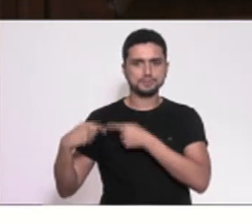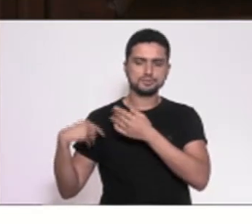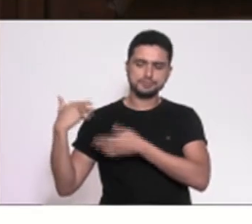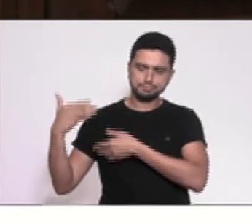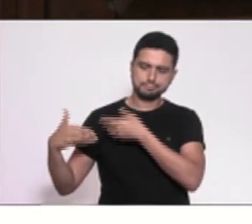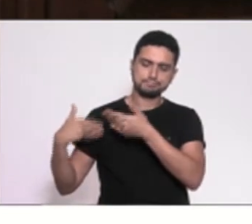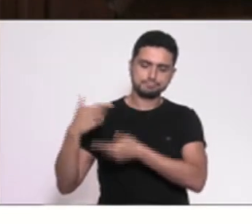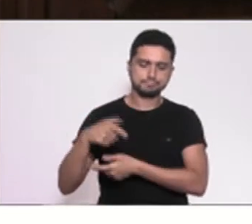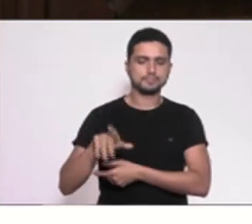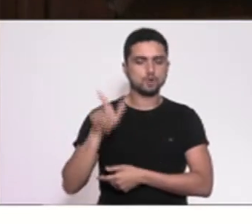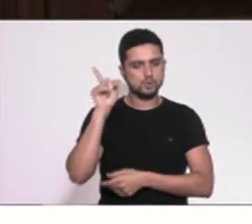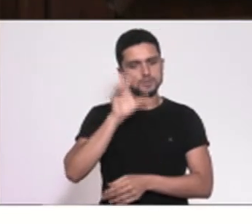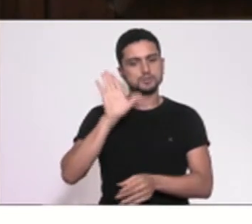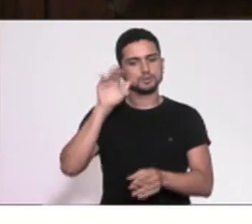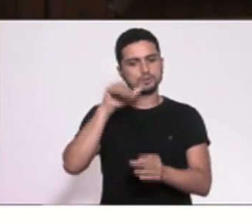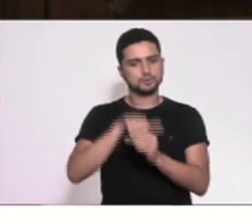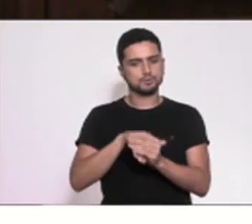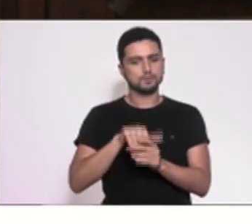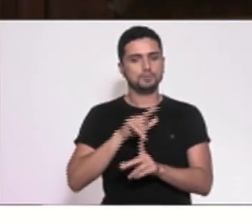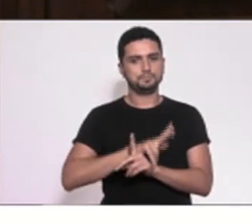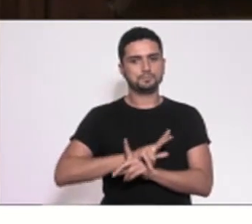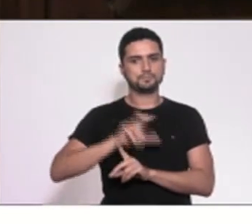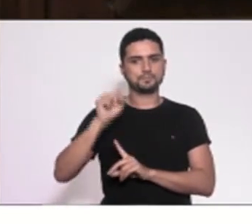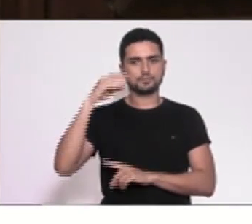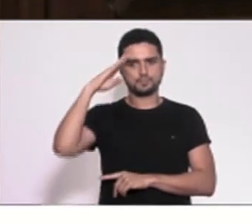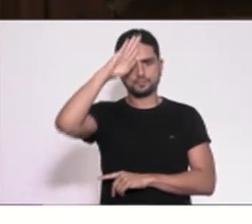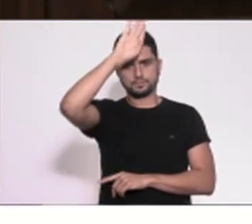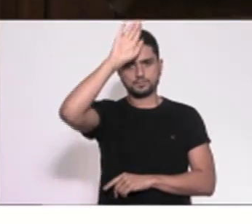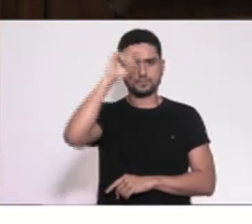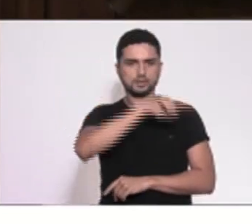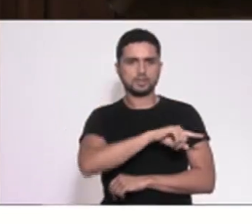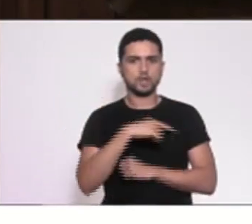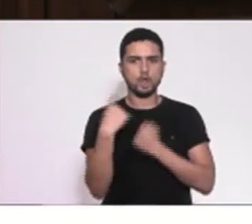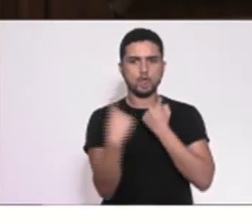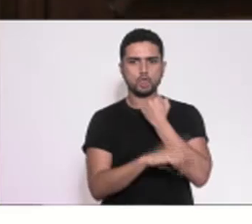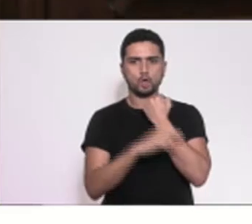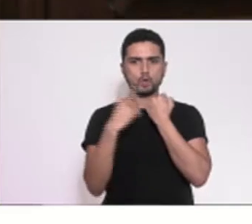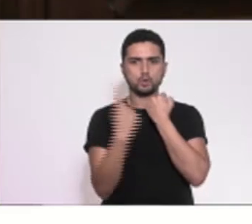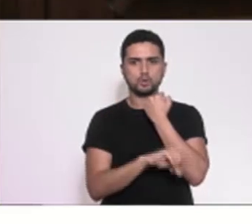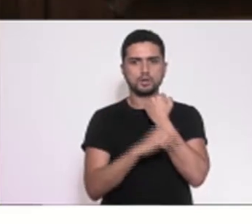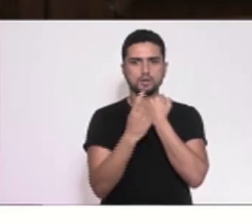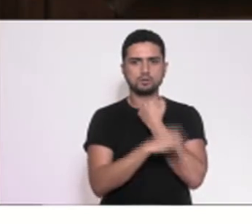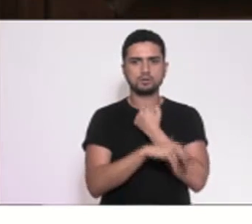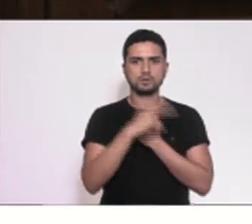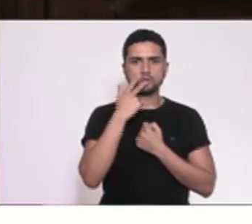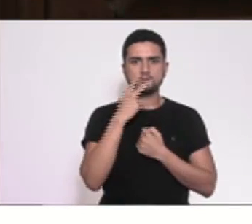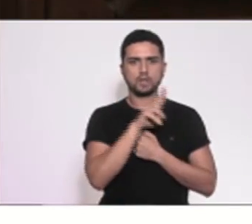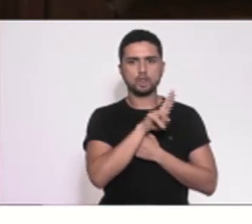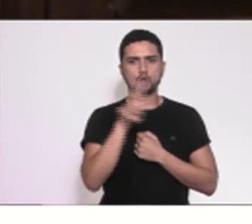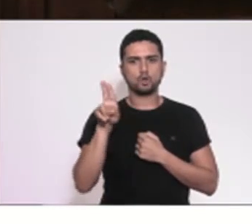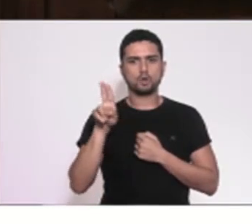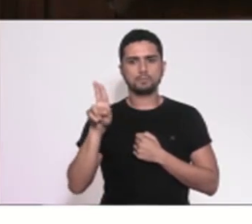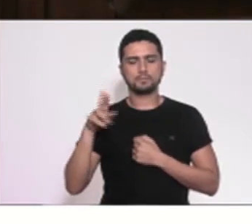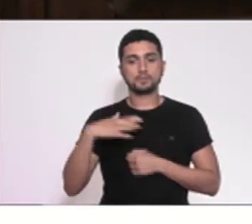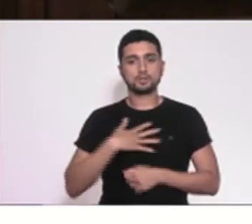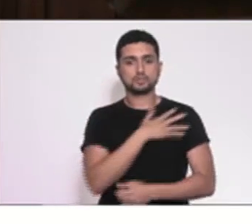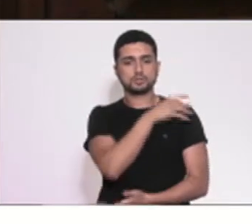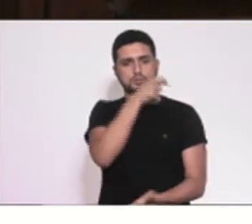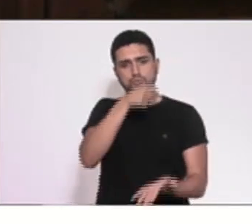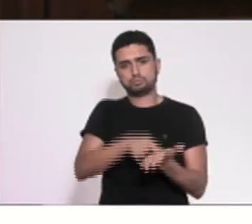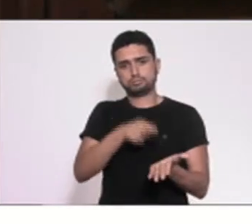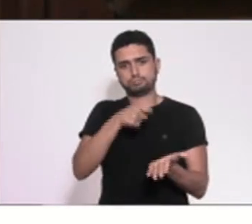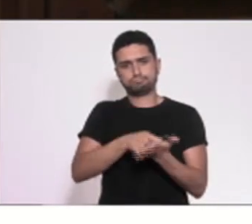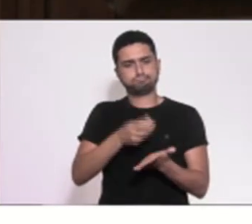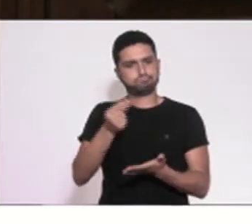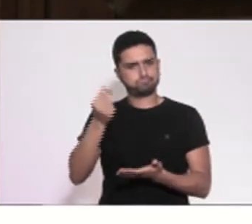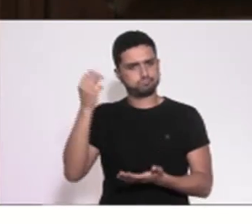do Brasil, a exaltação de torturadores da época da ditadura militar. E aí,